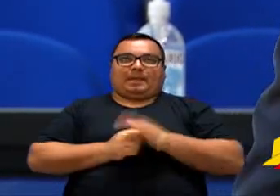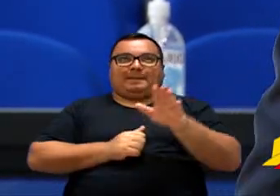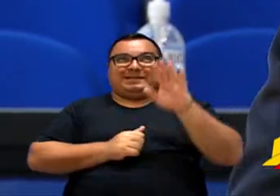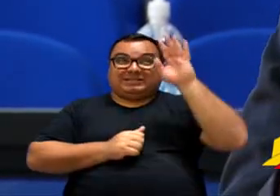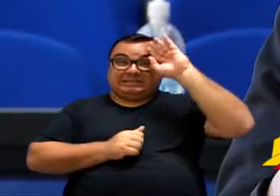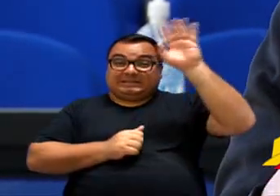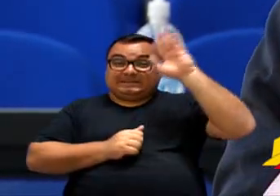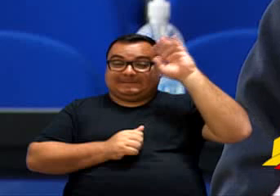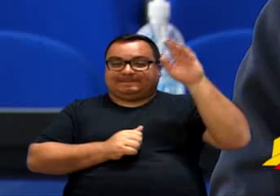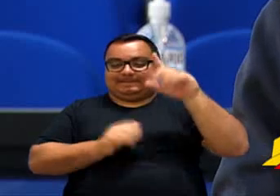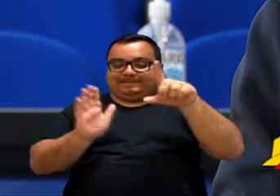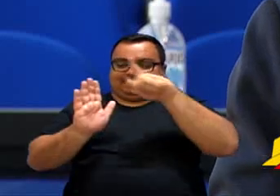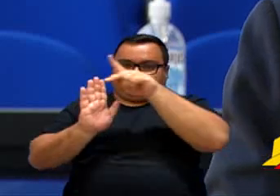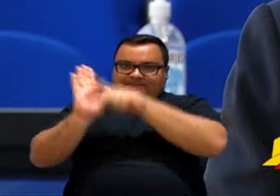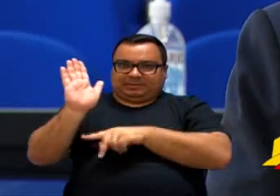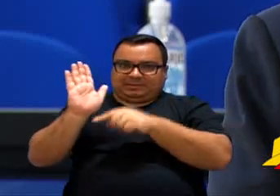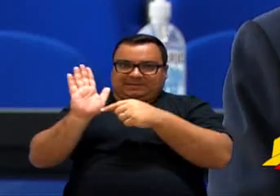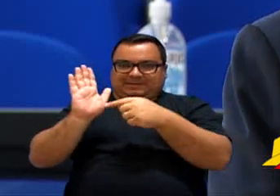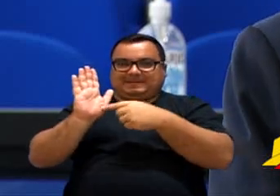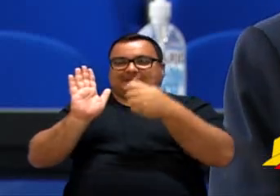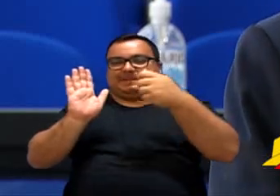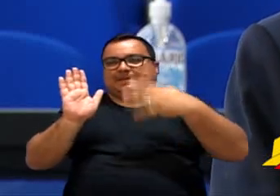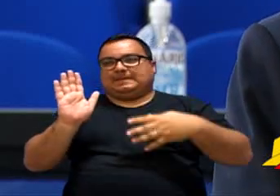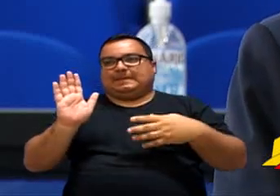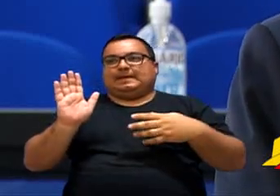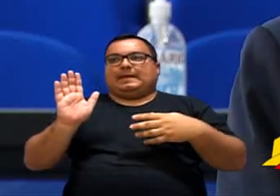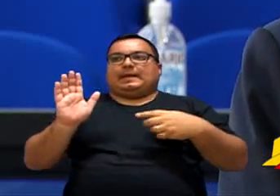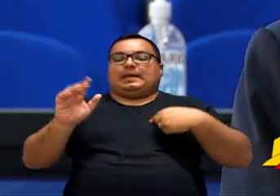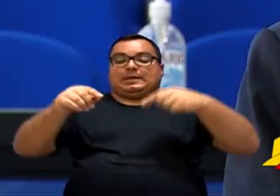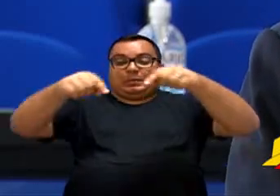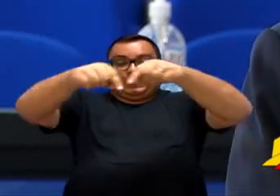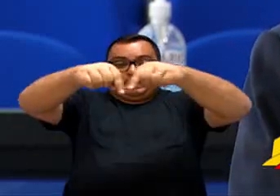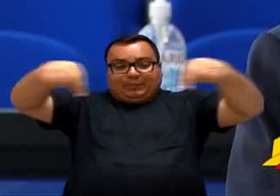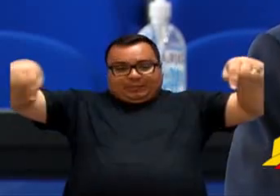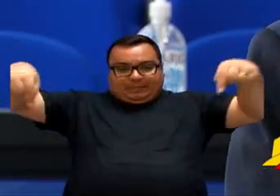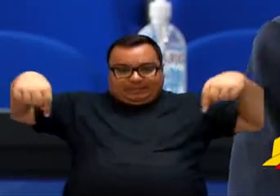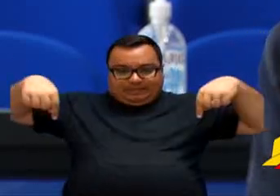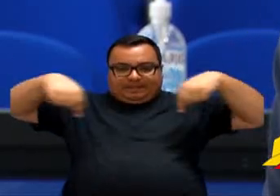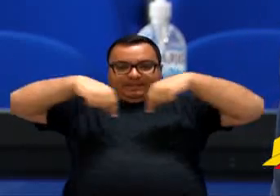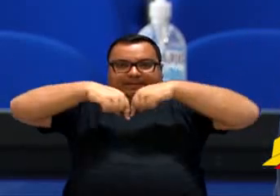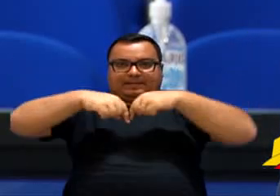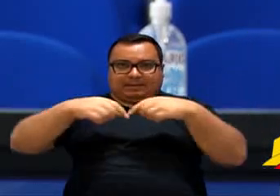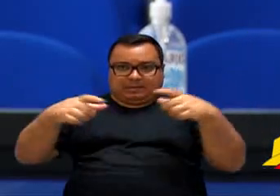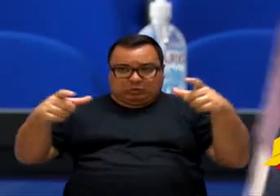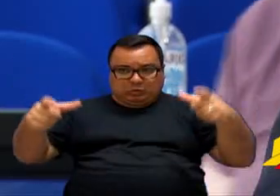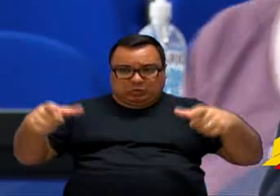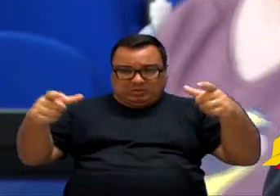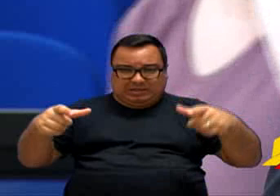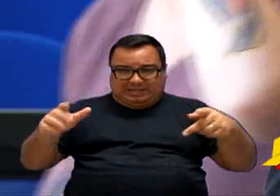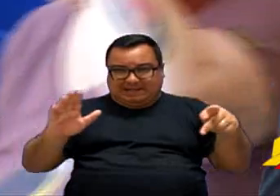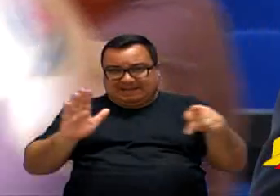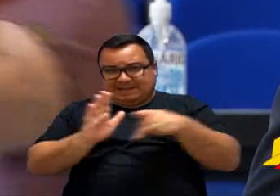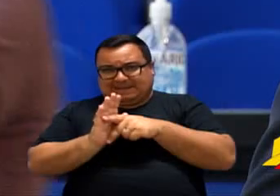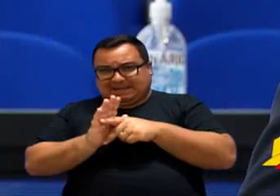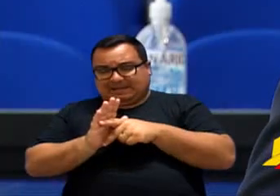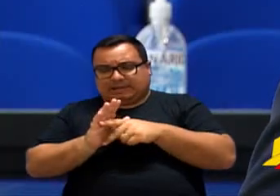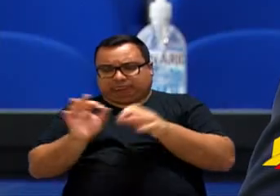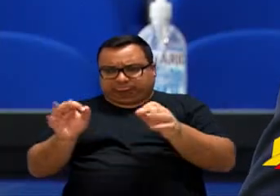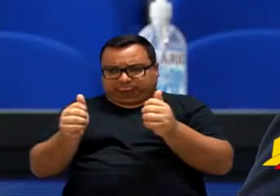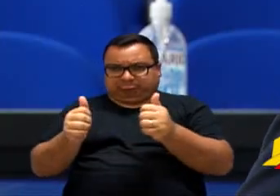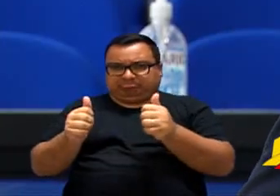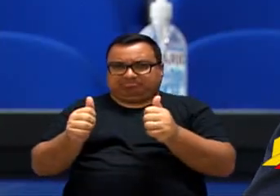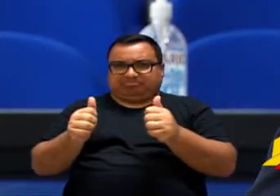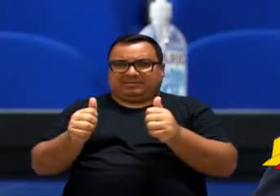O espaço ali, né, se era uma área de regularização fundiária, fica a pergunta por que demorou tanto para iniciar